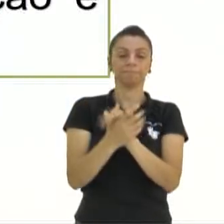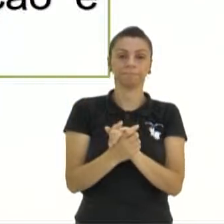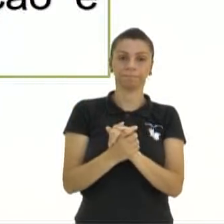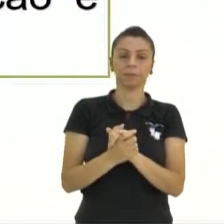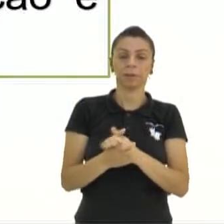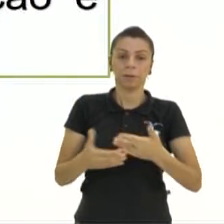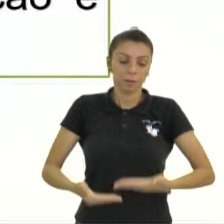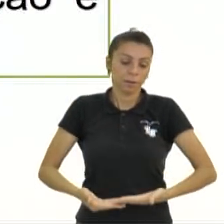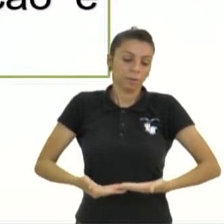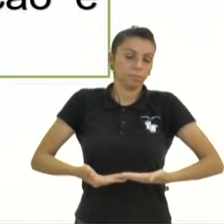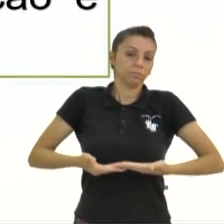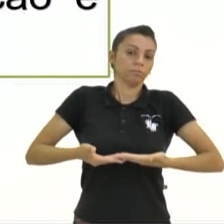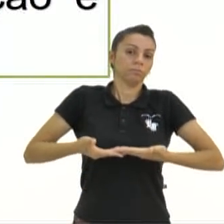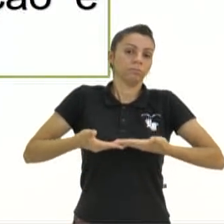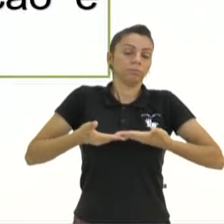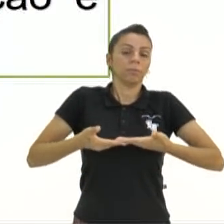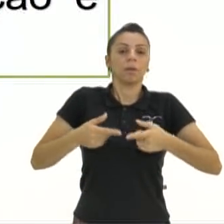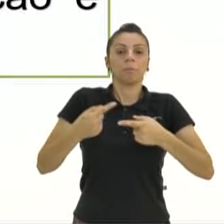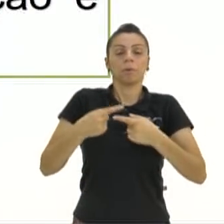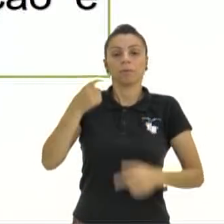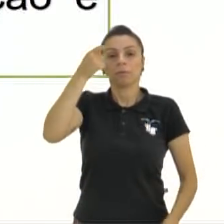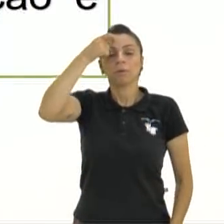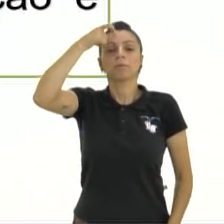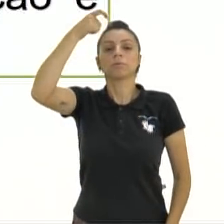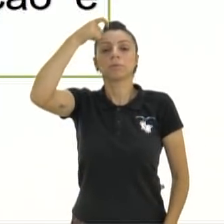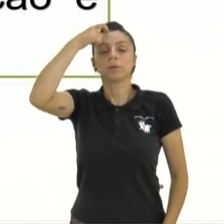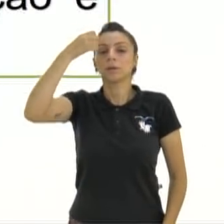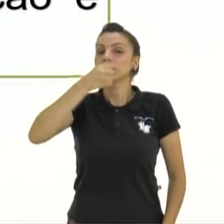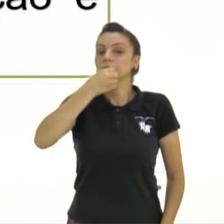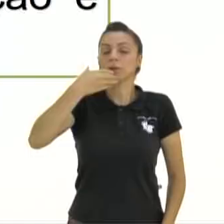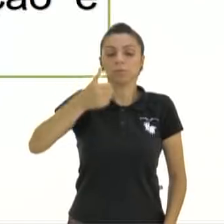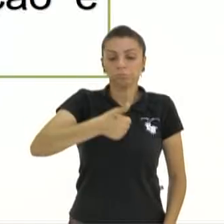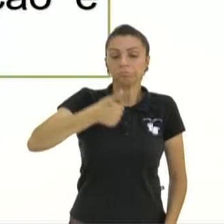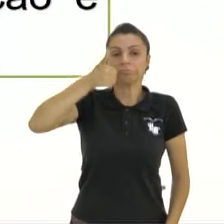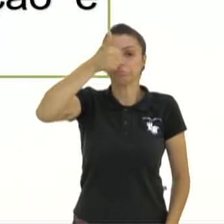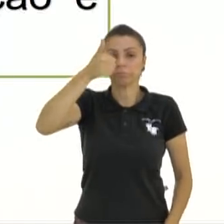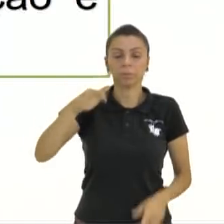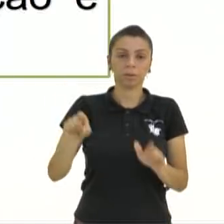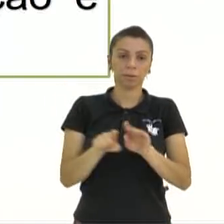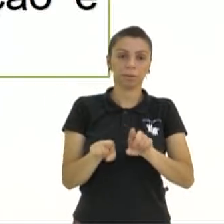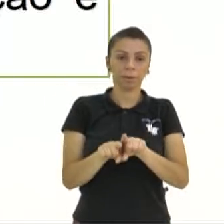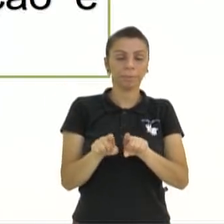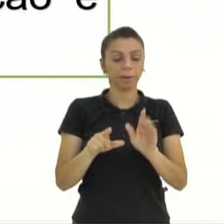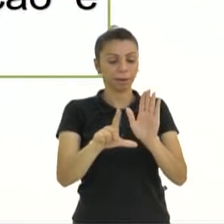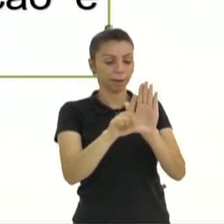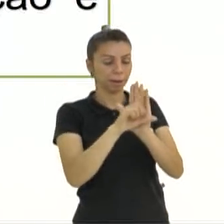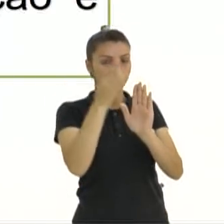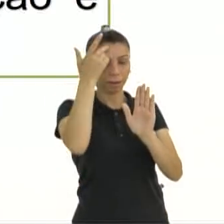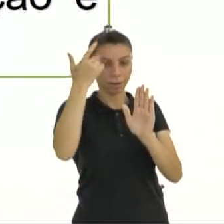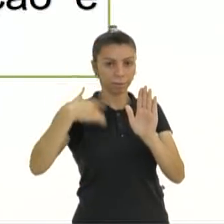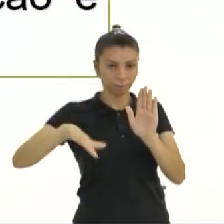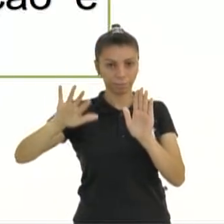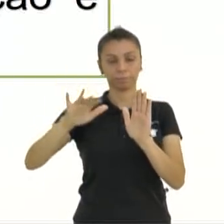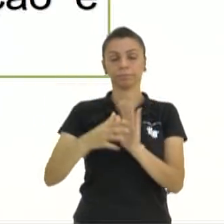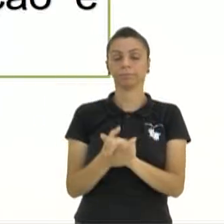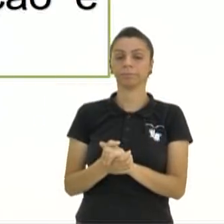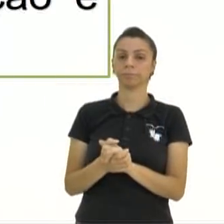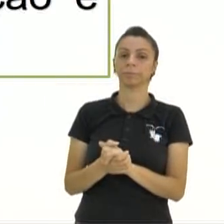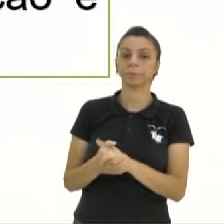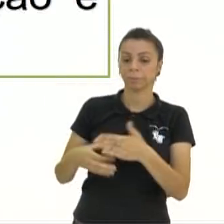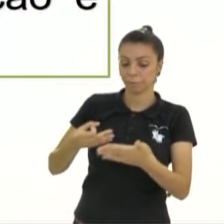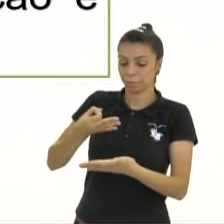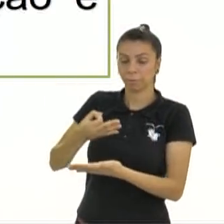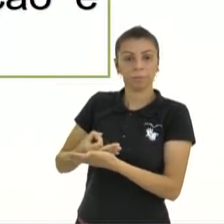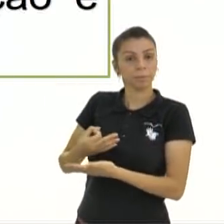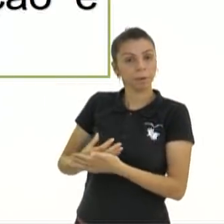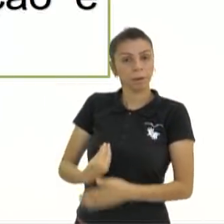se manter com um estado de consciência elevado. Pode ser chamado também de lei natural ou lei cósmica. Para os budistas, a